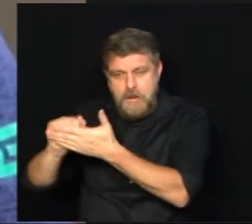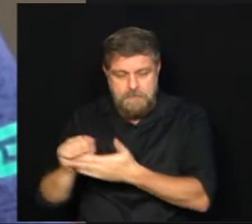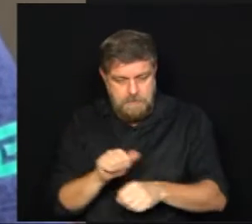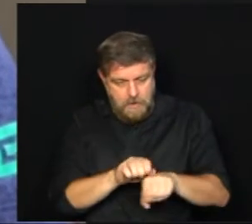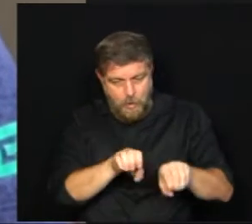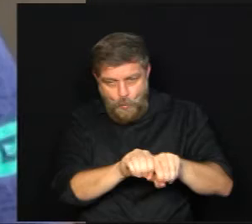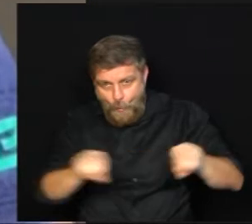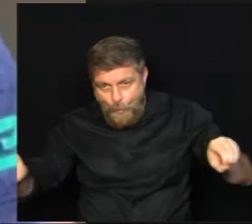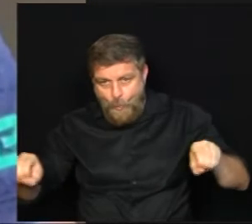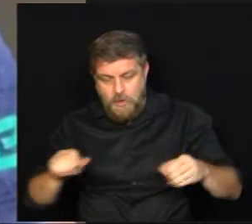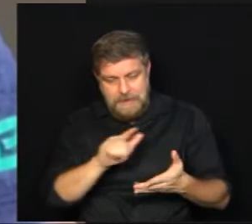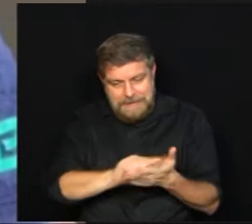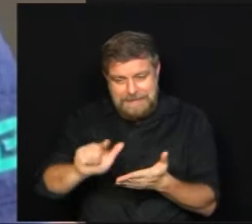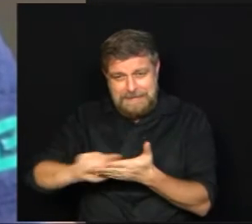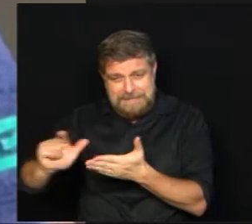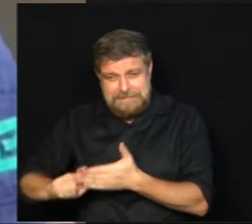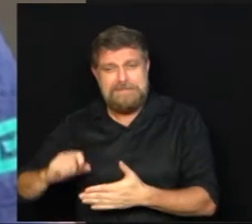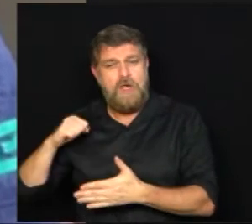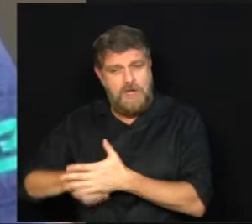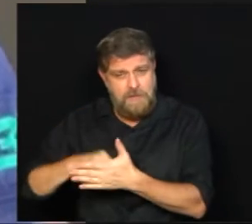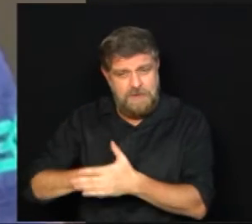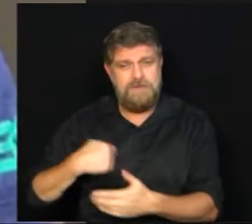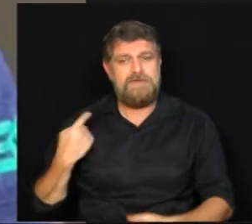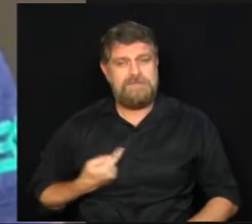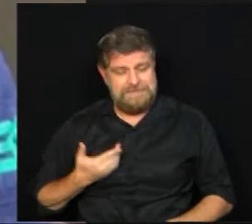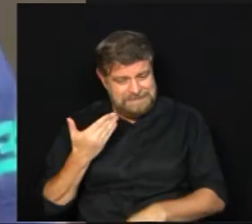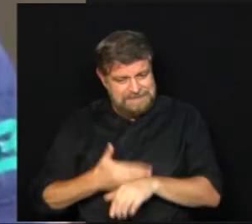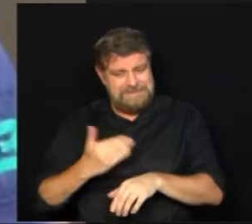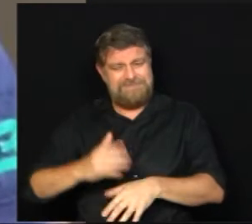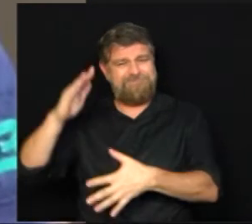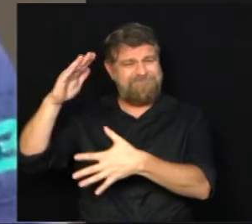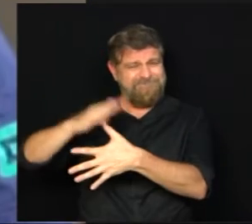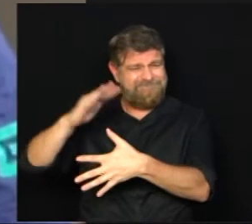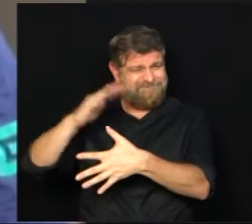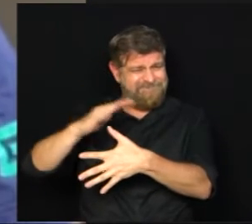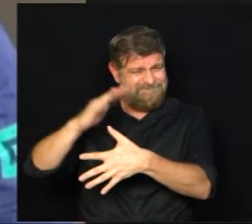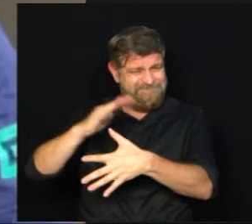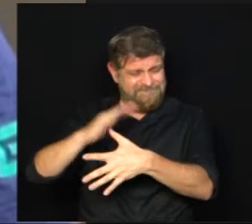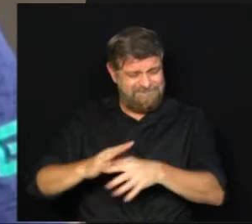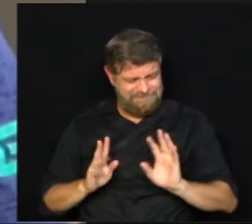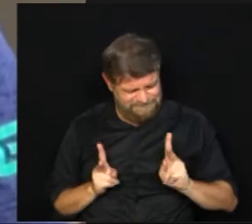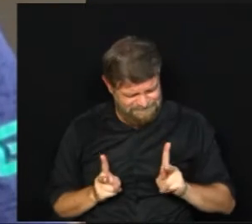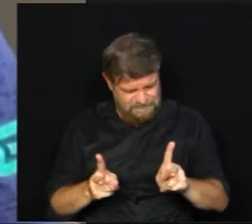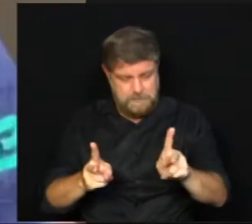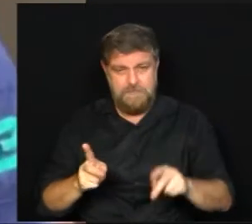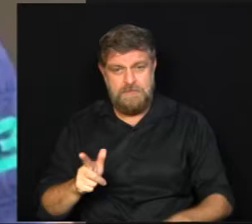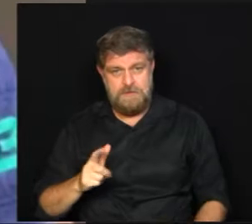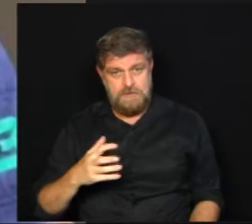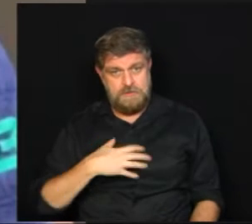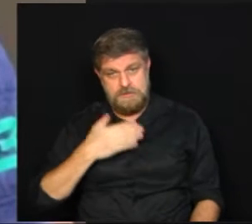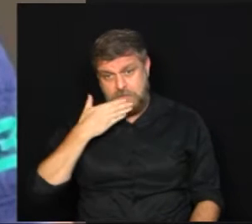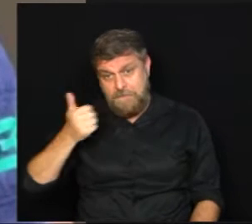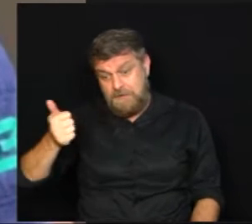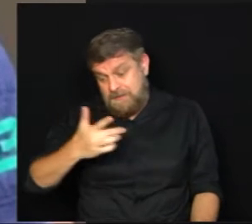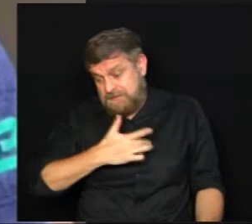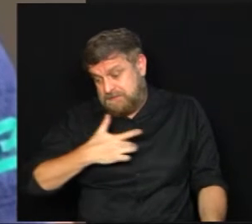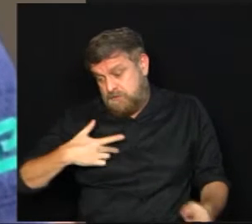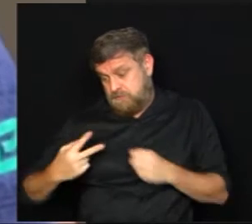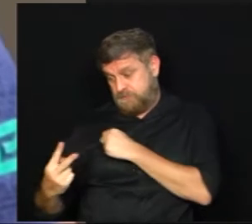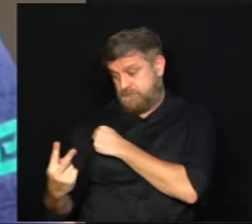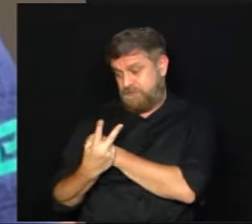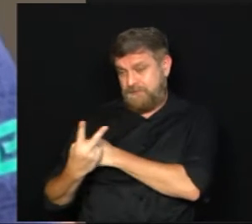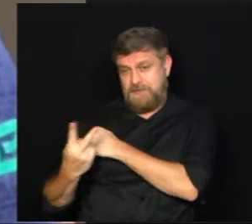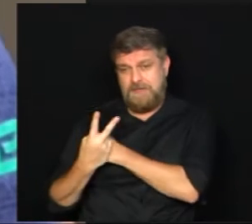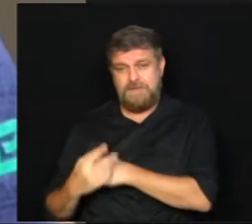luta e uma prevenção constante para tentar manter o alto rendimento da melhor maneira possível e também cuidar da saúde, né?